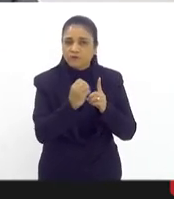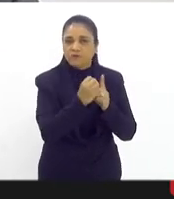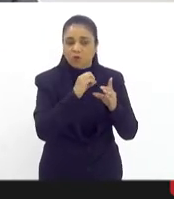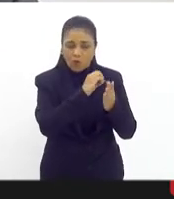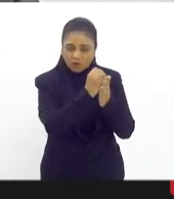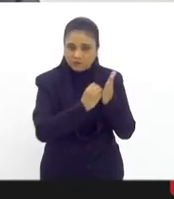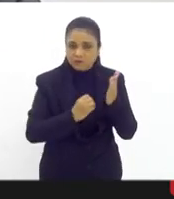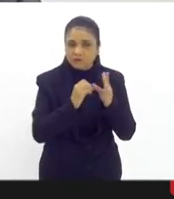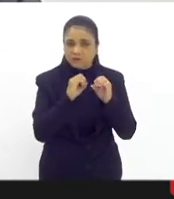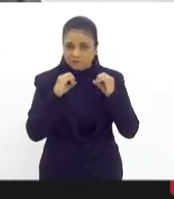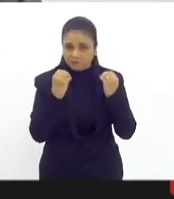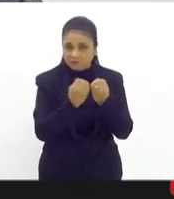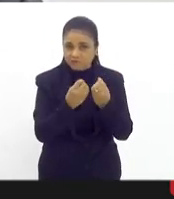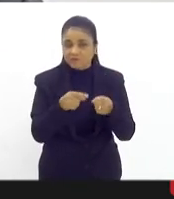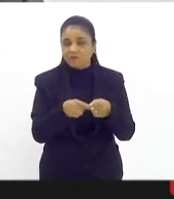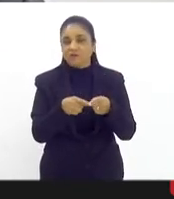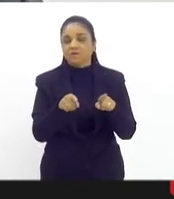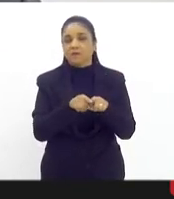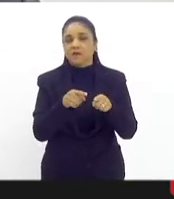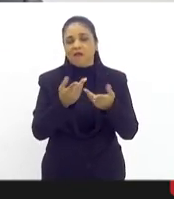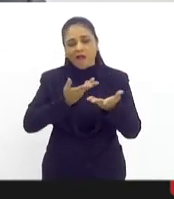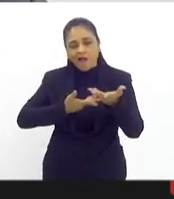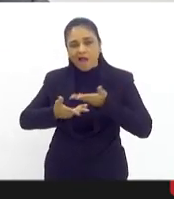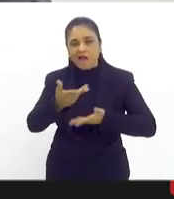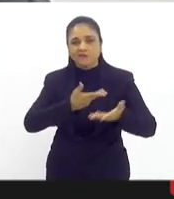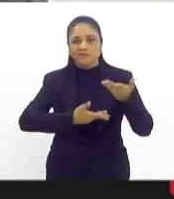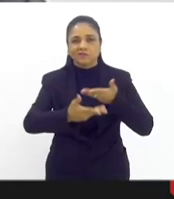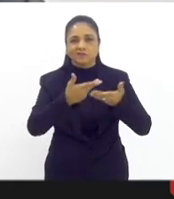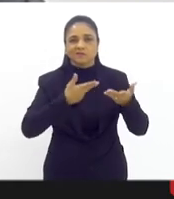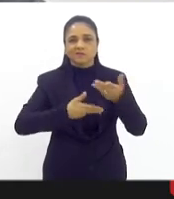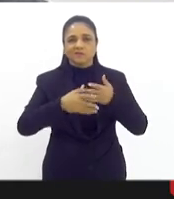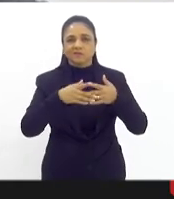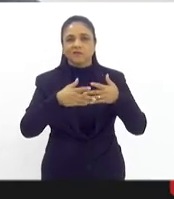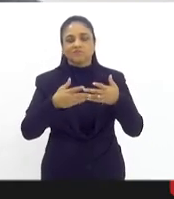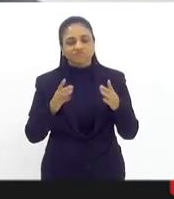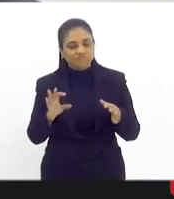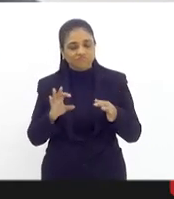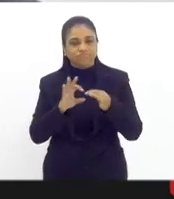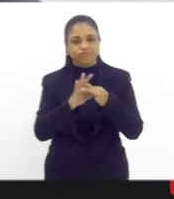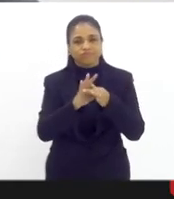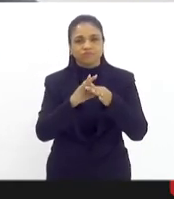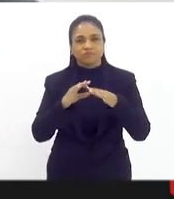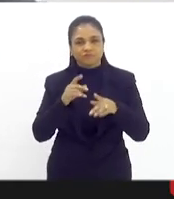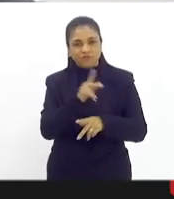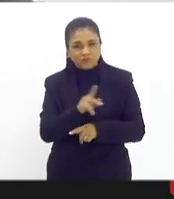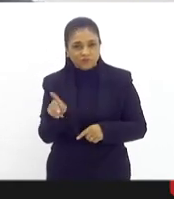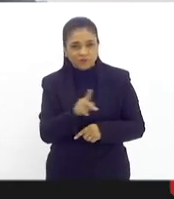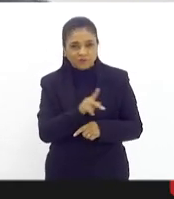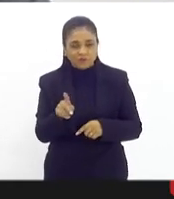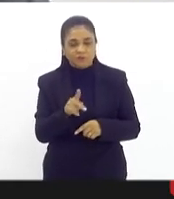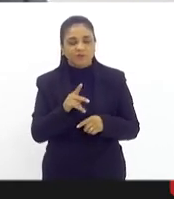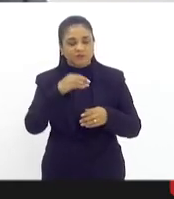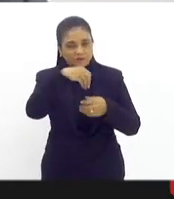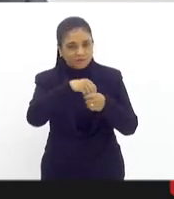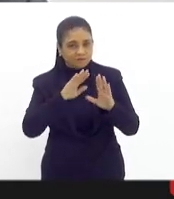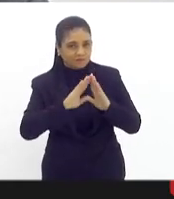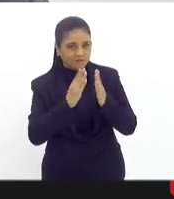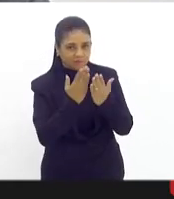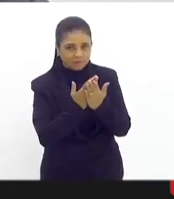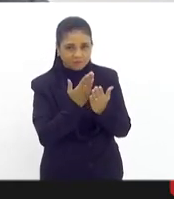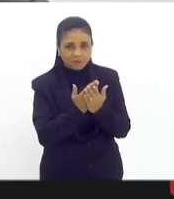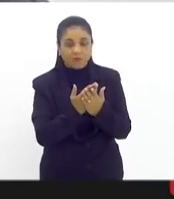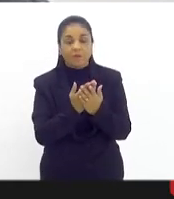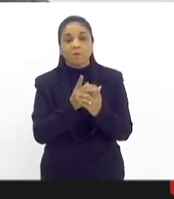pensar articulação e campanhas de mobilização e engajamento de educadores na comunidade escolar. Nós temos um